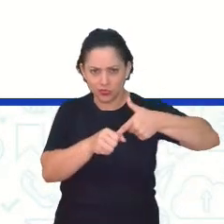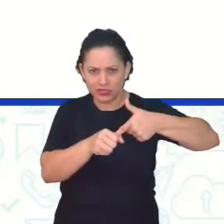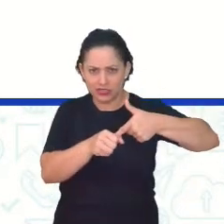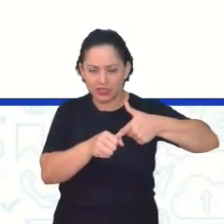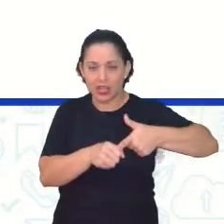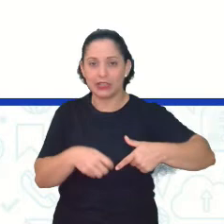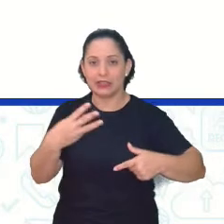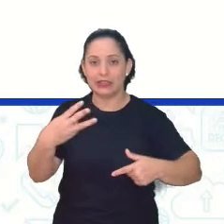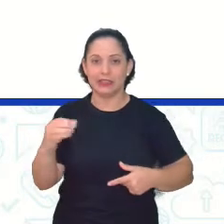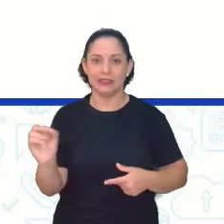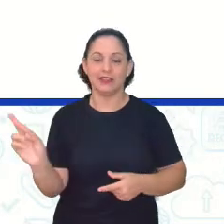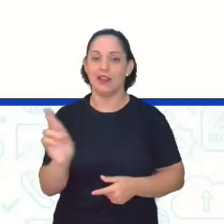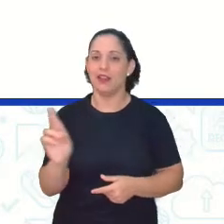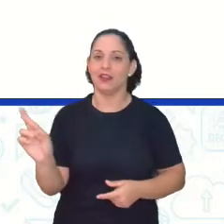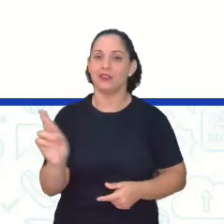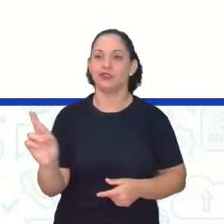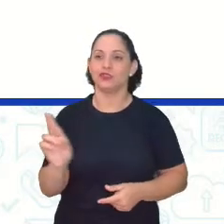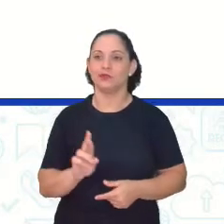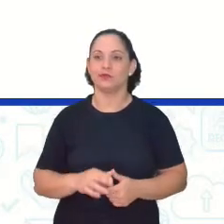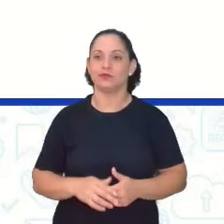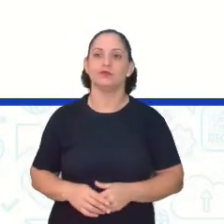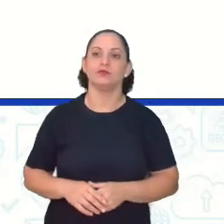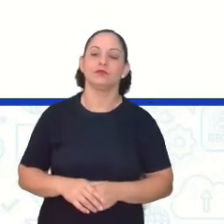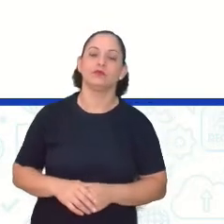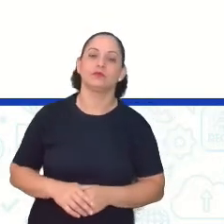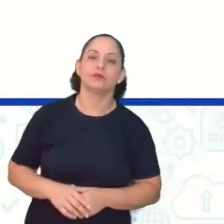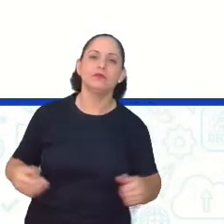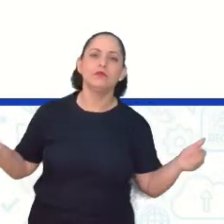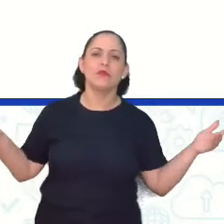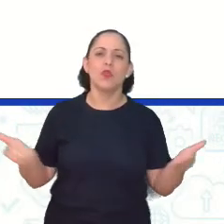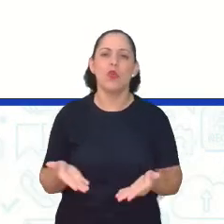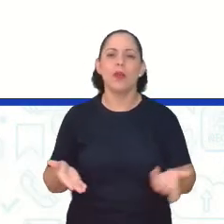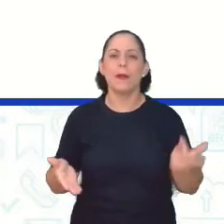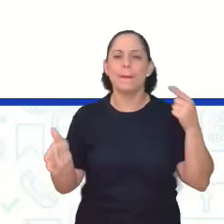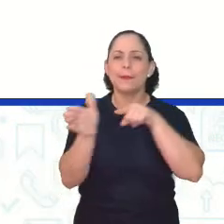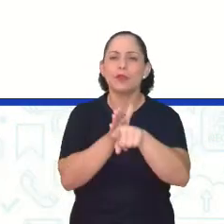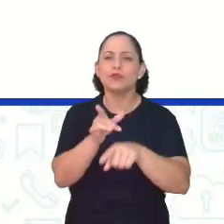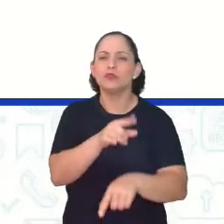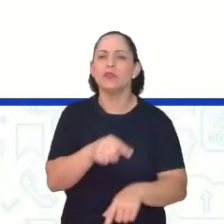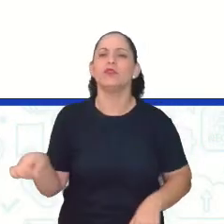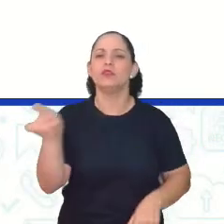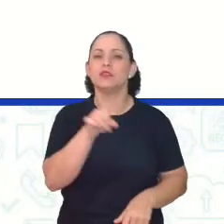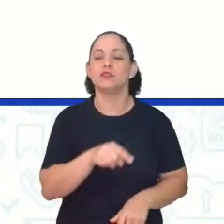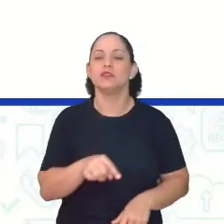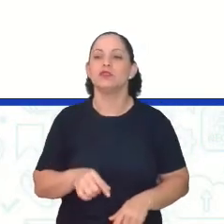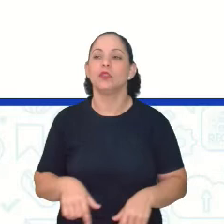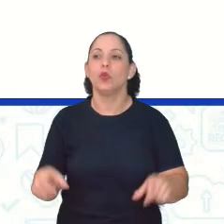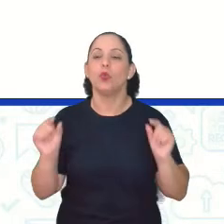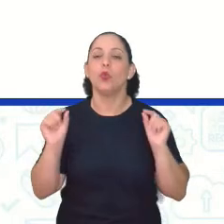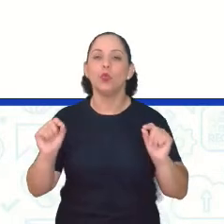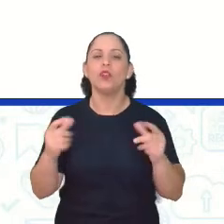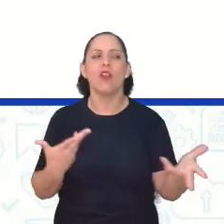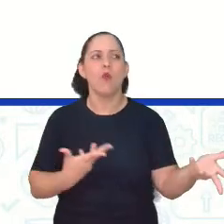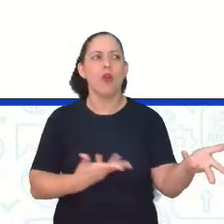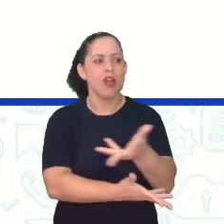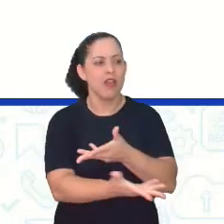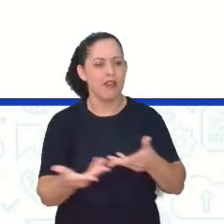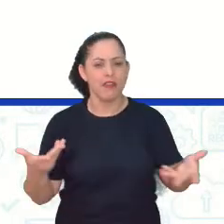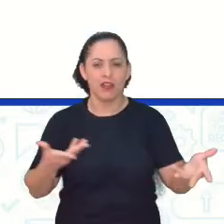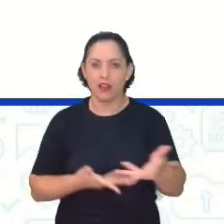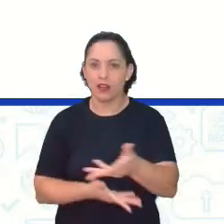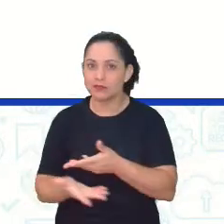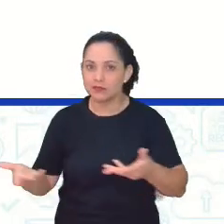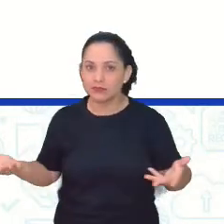aí R$ 30, beleza? O que eu quero que você encontre agora, tá? É uma relação.